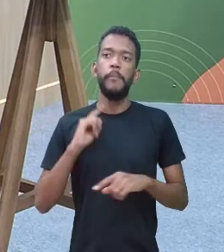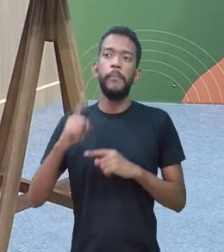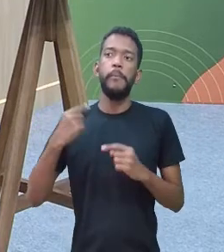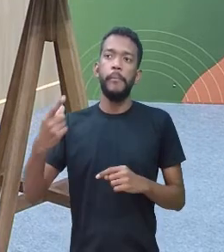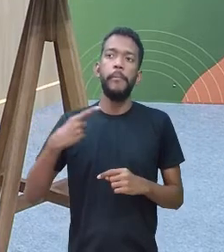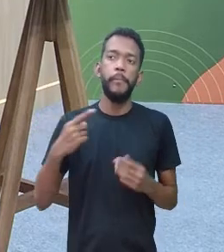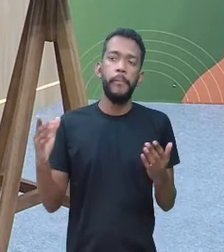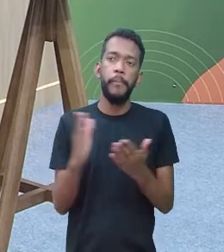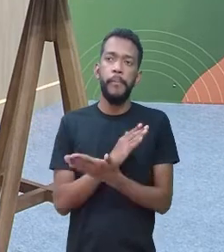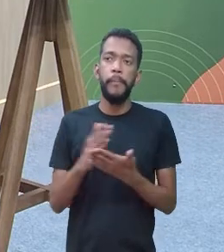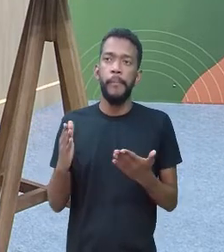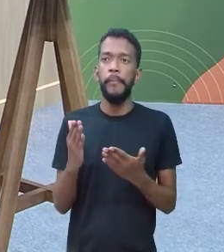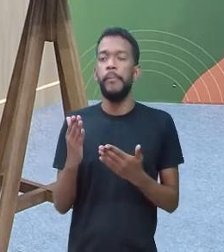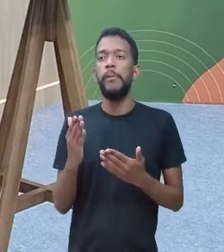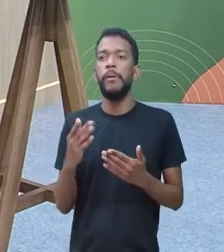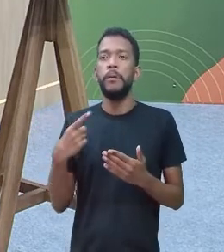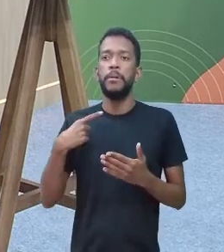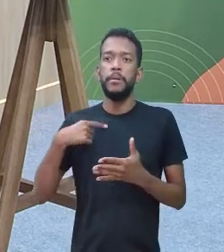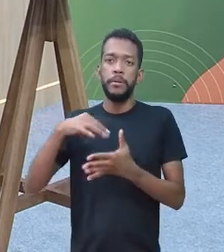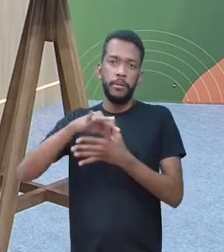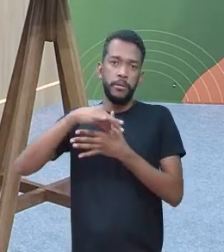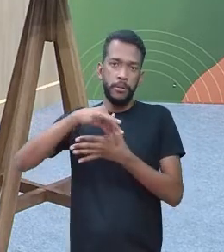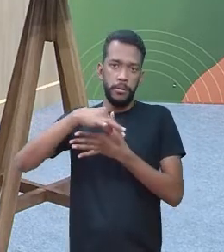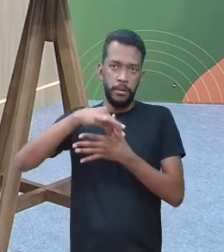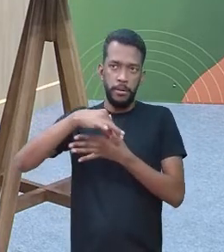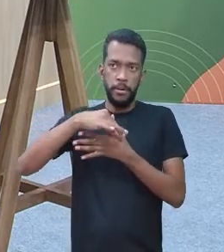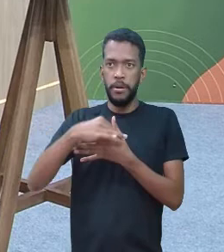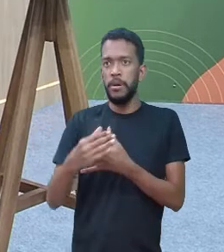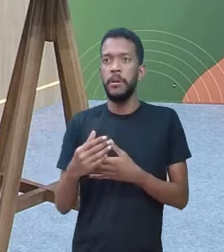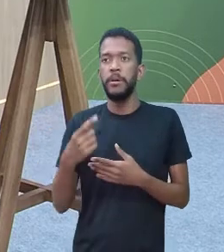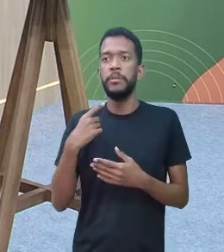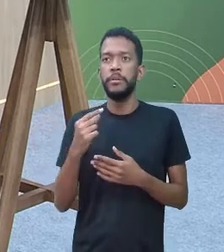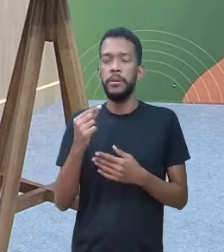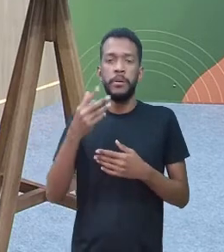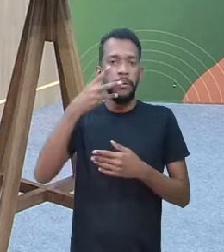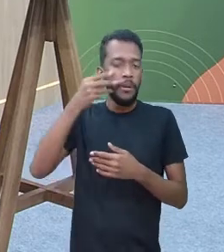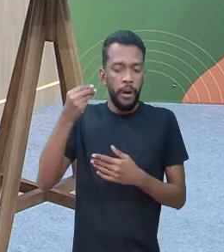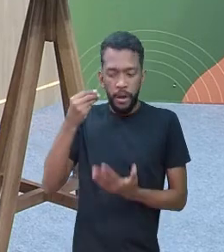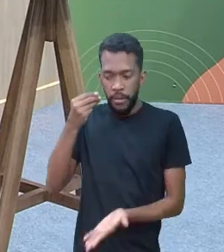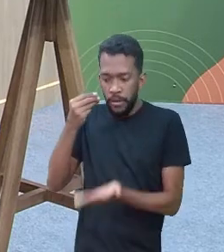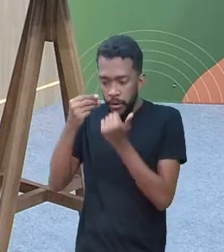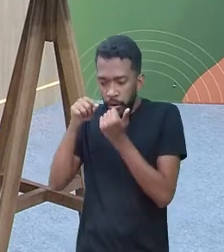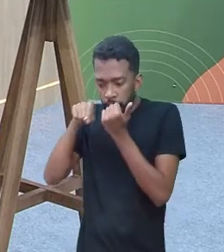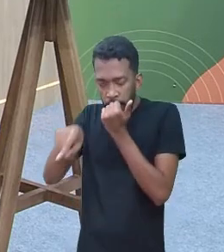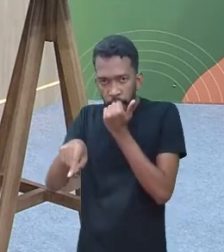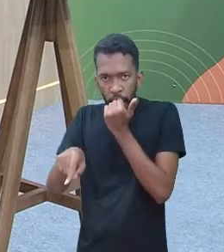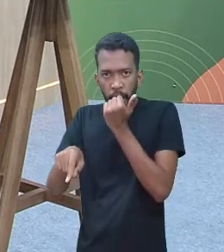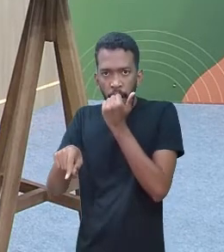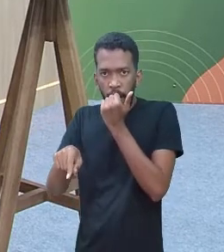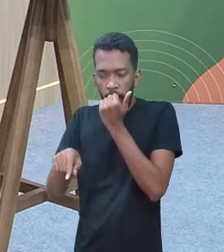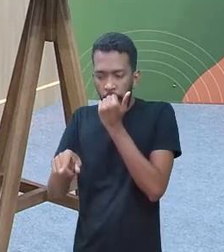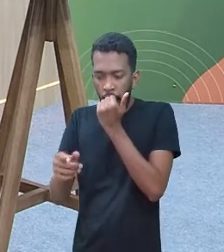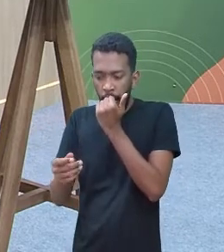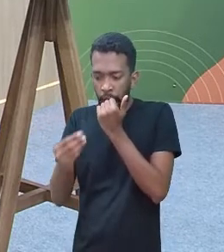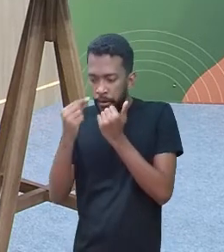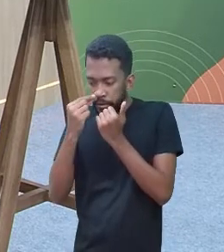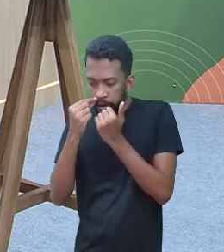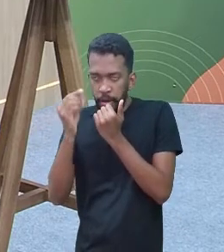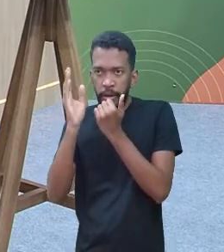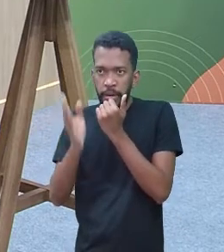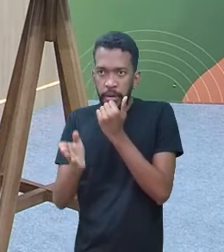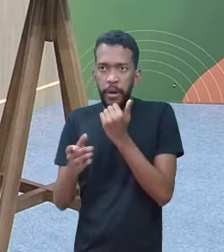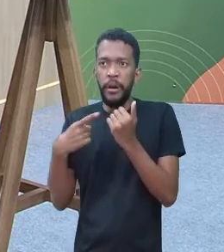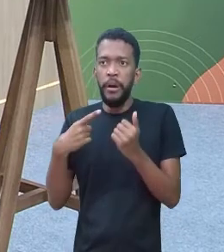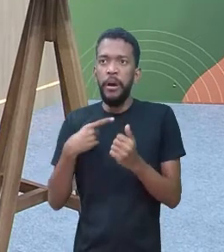carnívoros. E aí eu tenho o gato, né, se alimentando desse rato, que seria aí um carnívoro. O homem está com dois